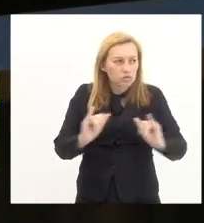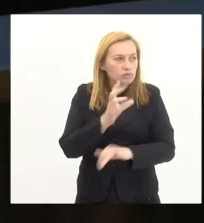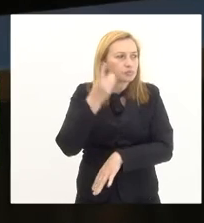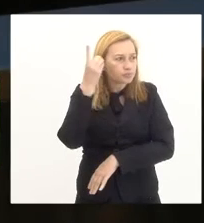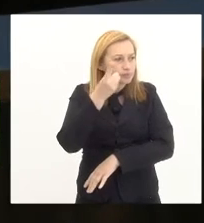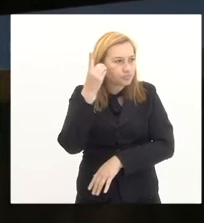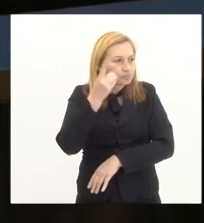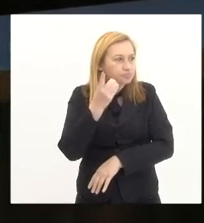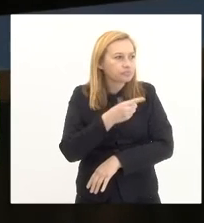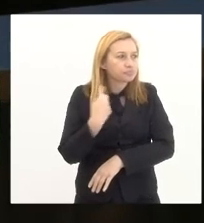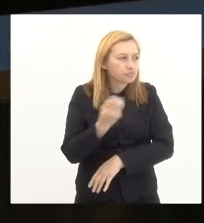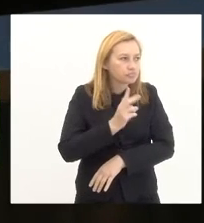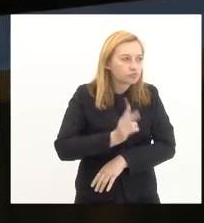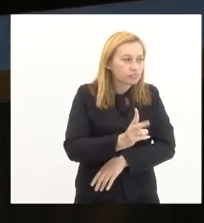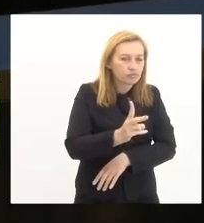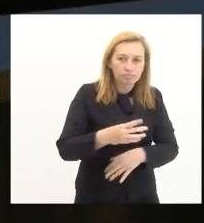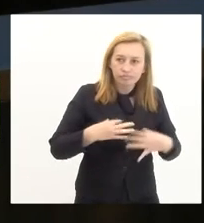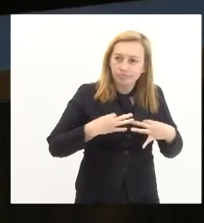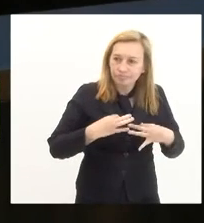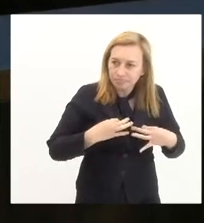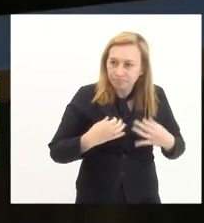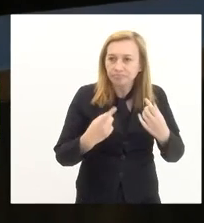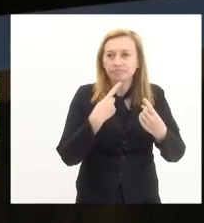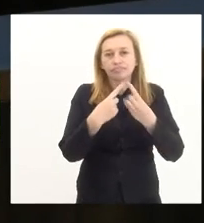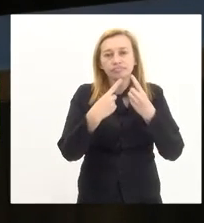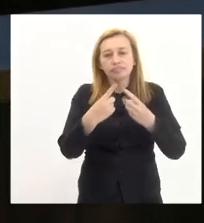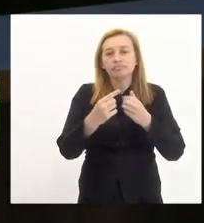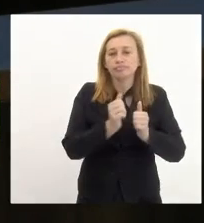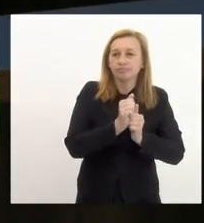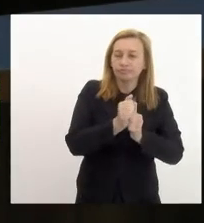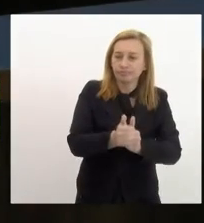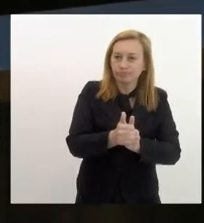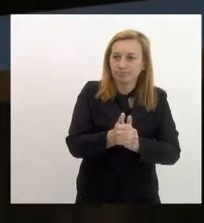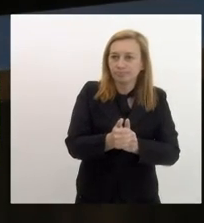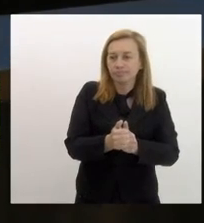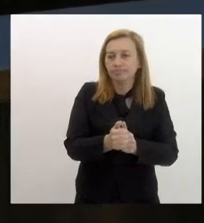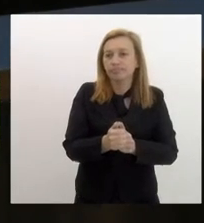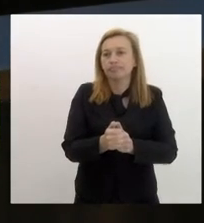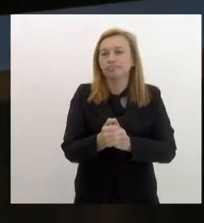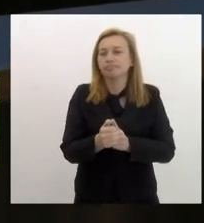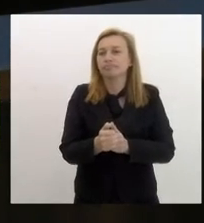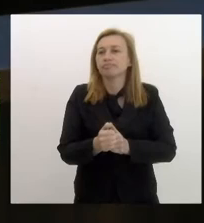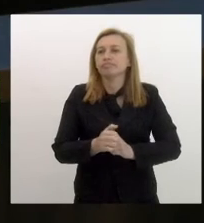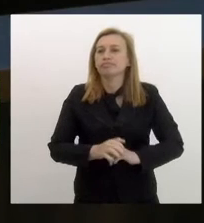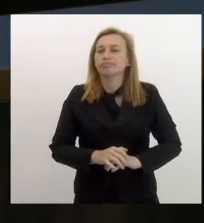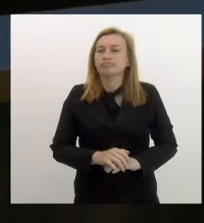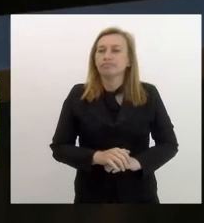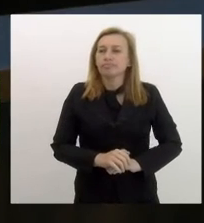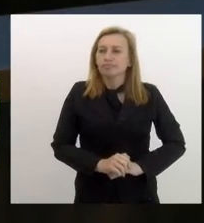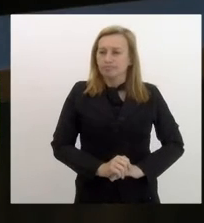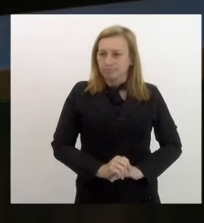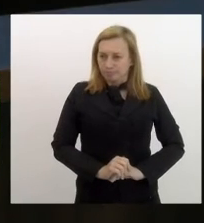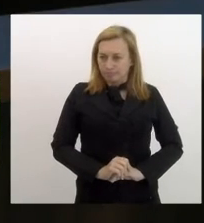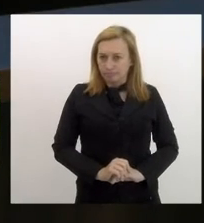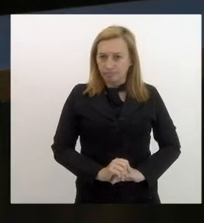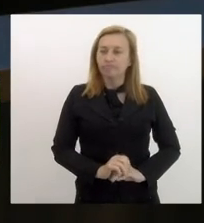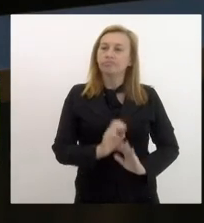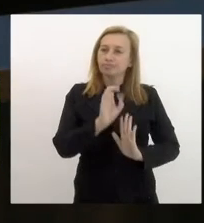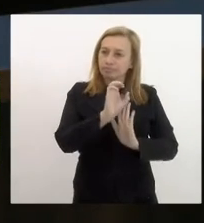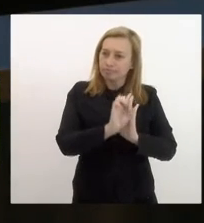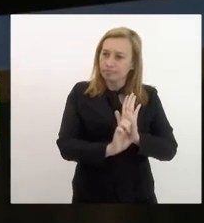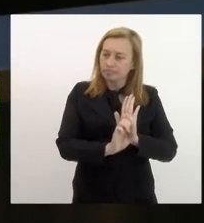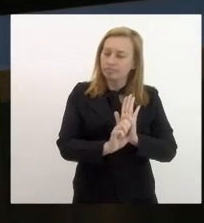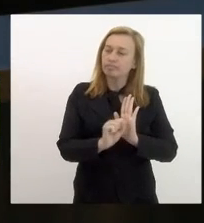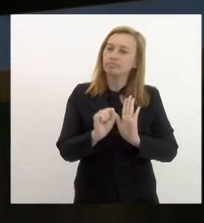o deputado EA gente continua colocando o debate vai acompanhar a tramitação dessa emenda para